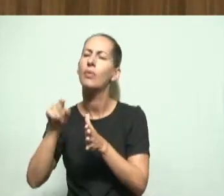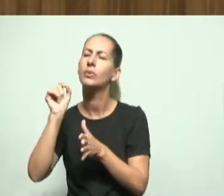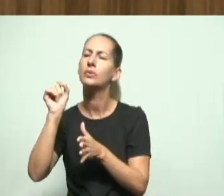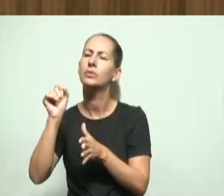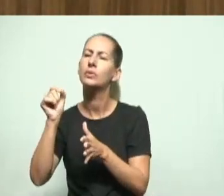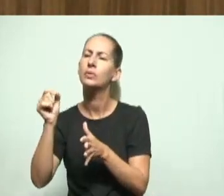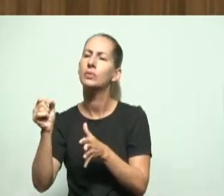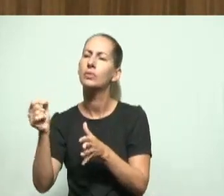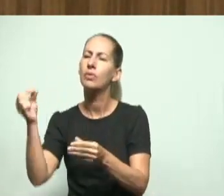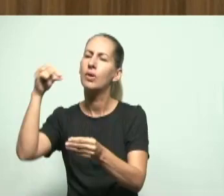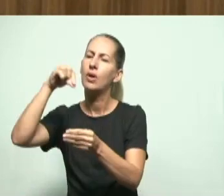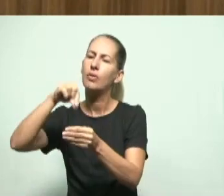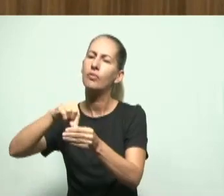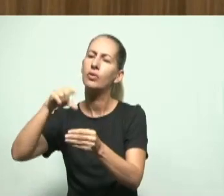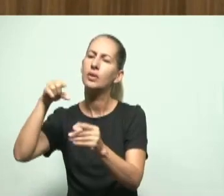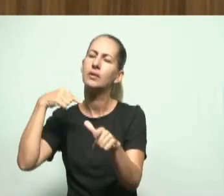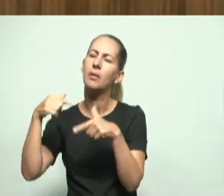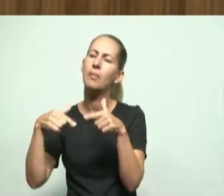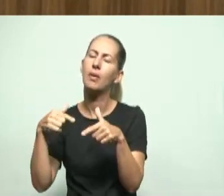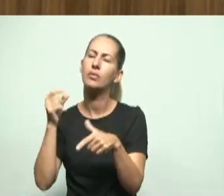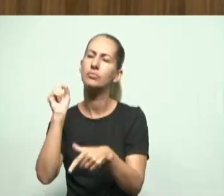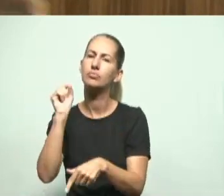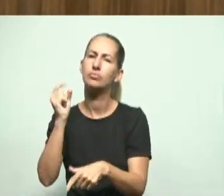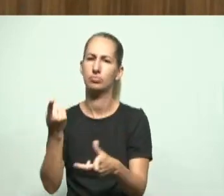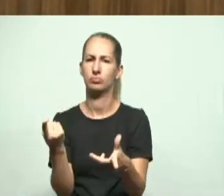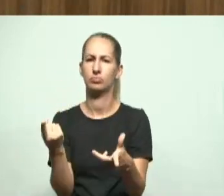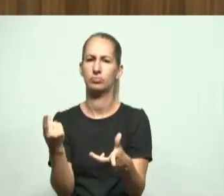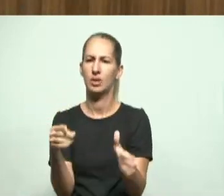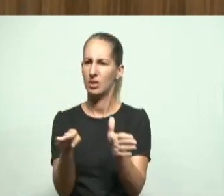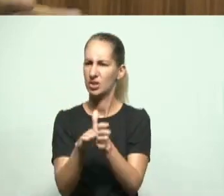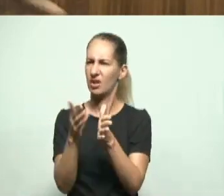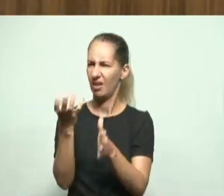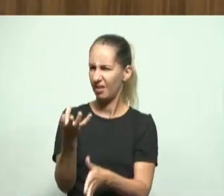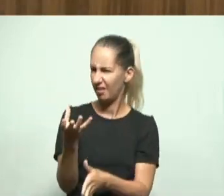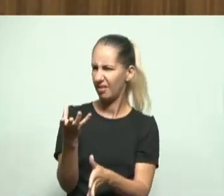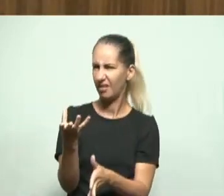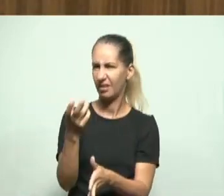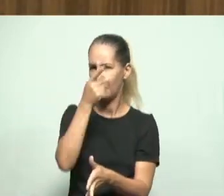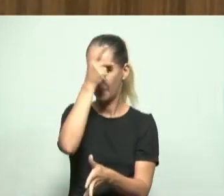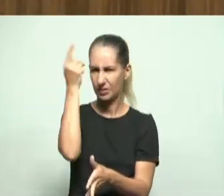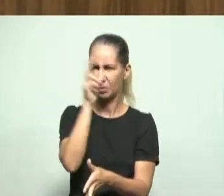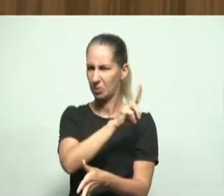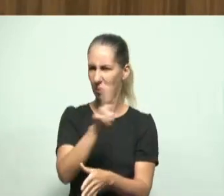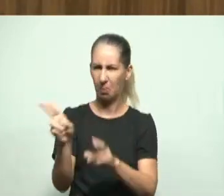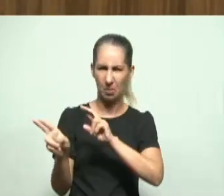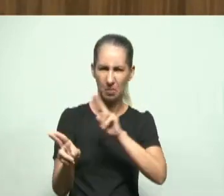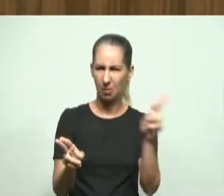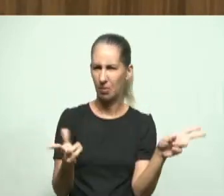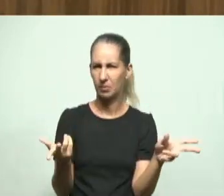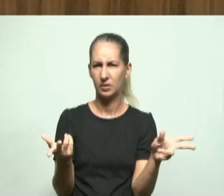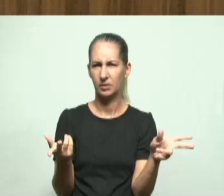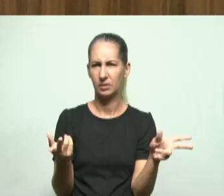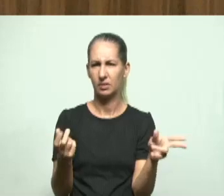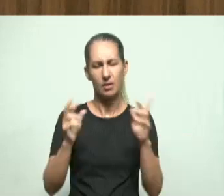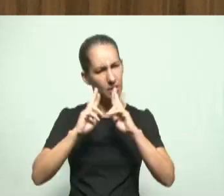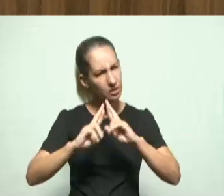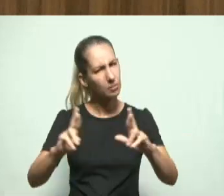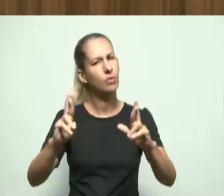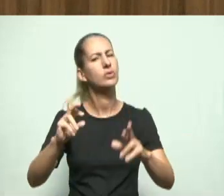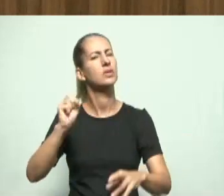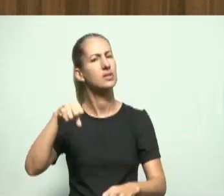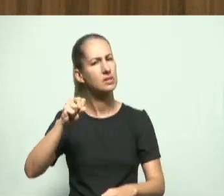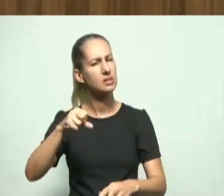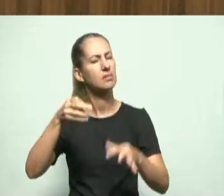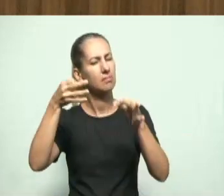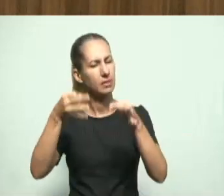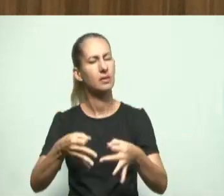você plantou durante os 4 anos no bairro de Igapó, para agora chegar querendo botar gente nominata, fazendo isso. Eu vou dar a resposta, e vou dar